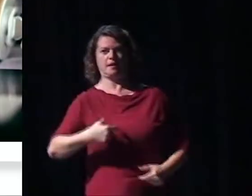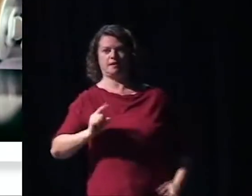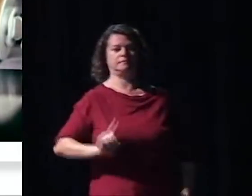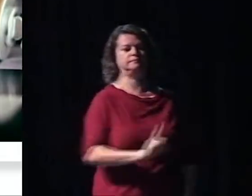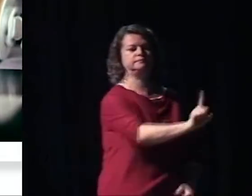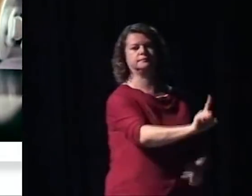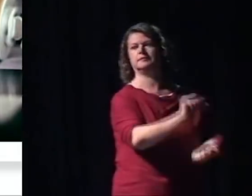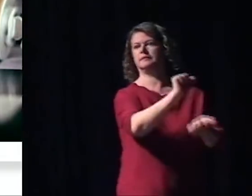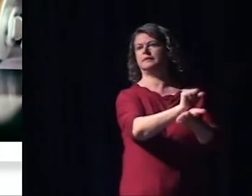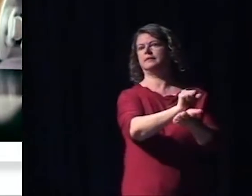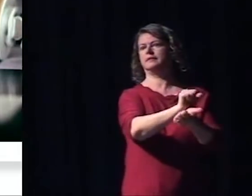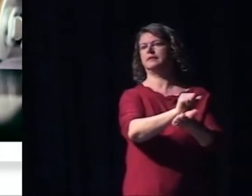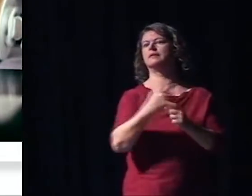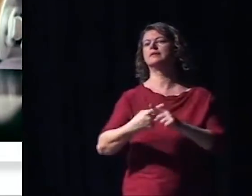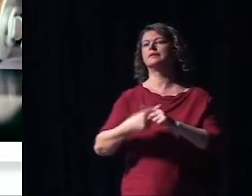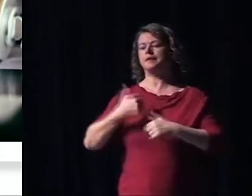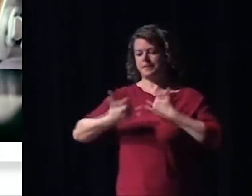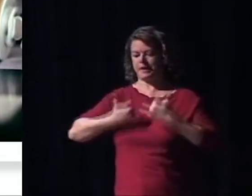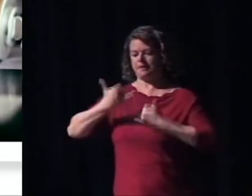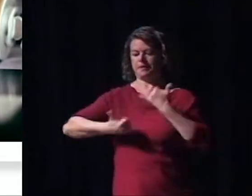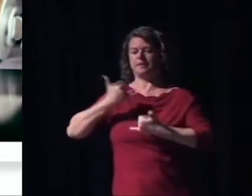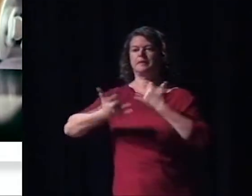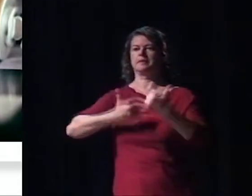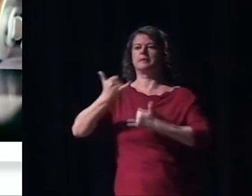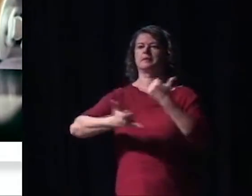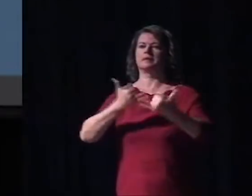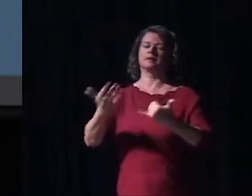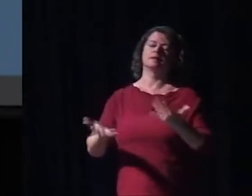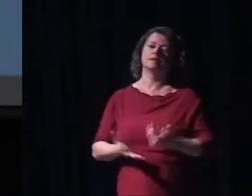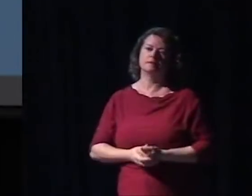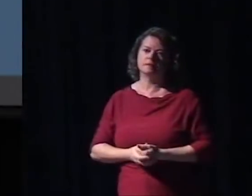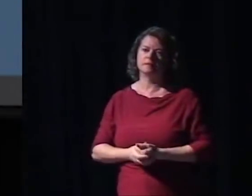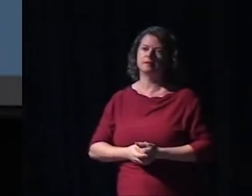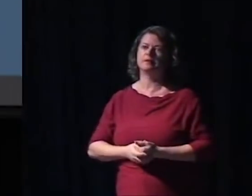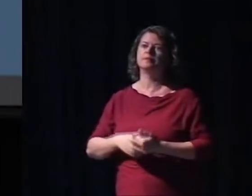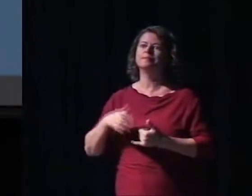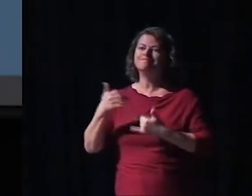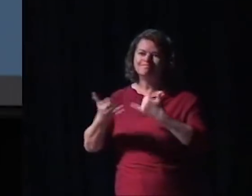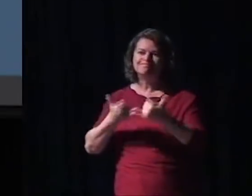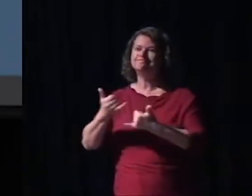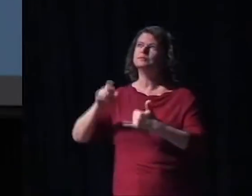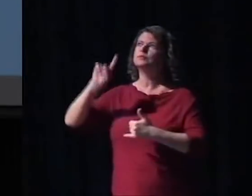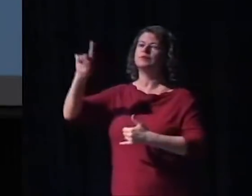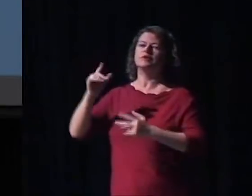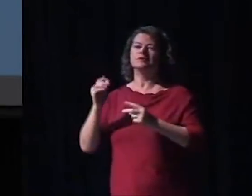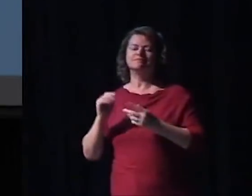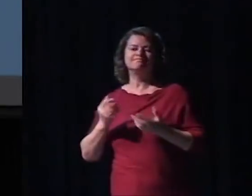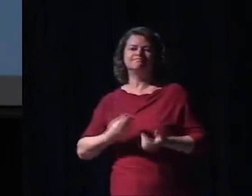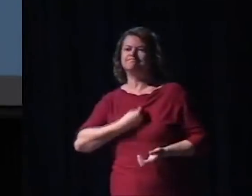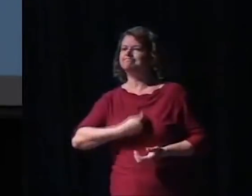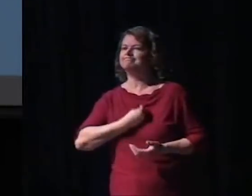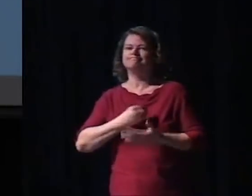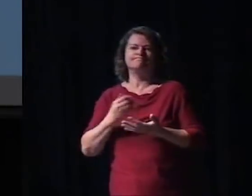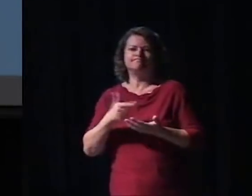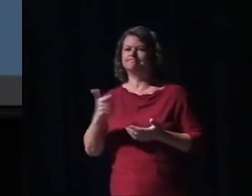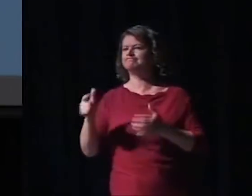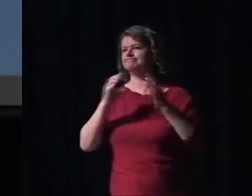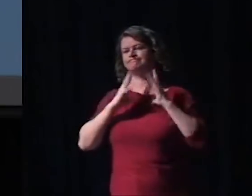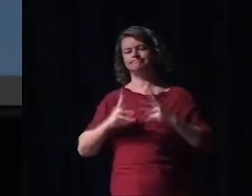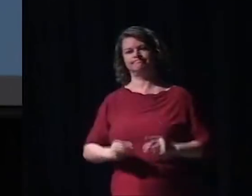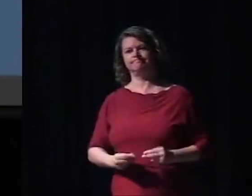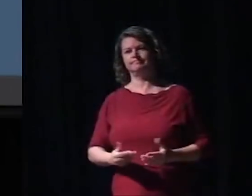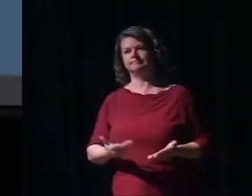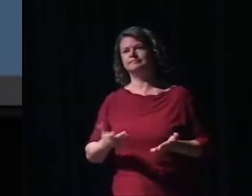infantilmente em círculos de derrotas na vida. Eu acho tão interessante quando Quando a pessoa diz, pastor, não consigo. Olha,